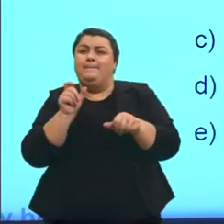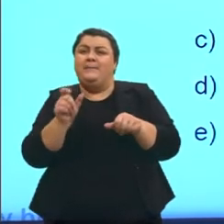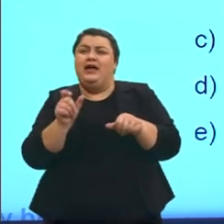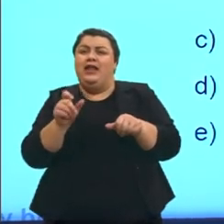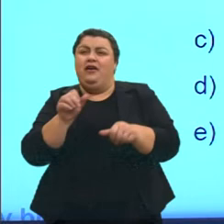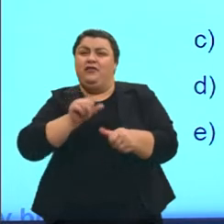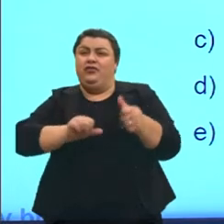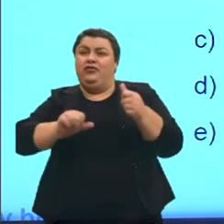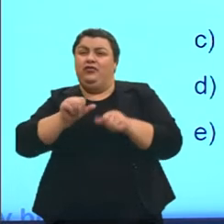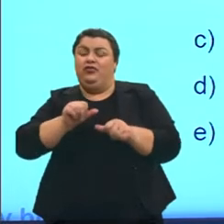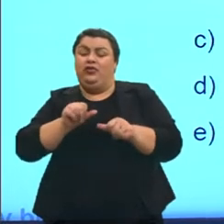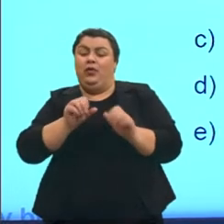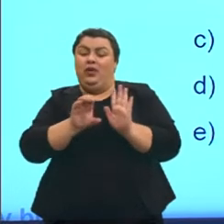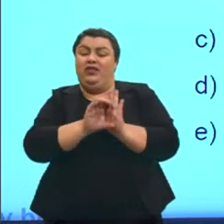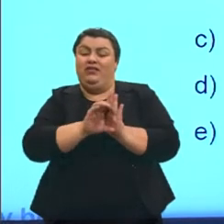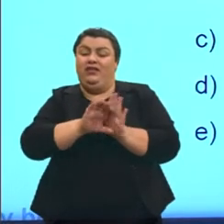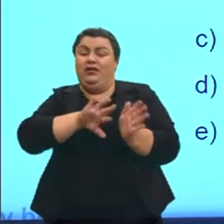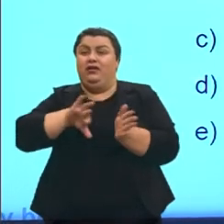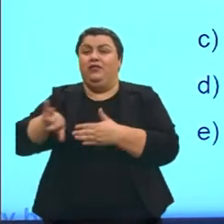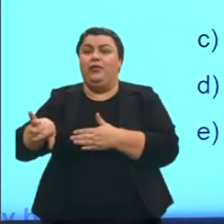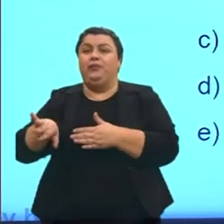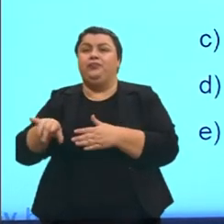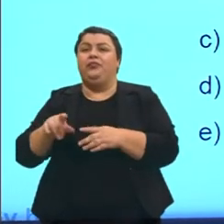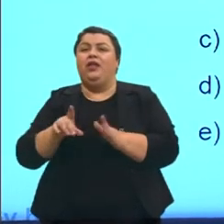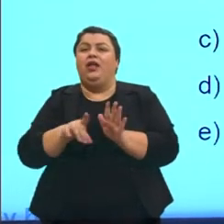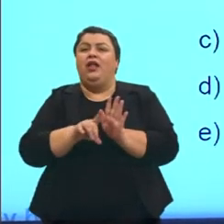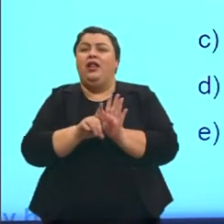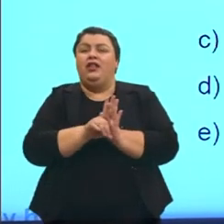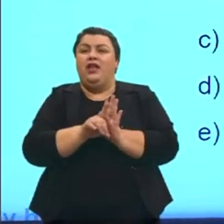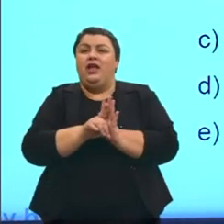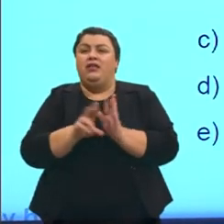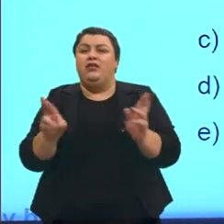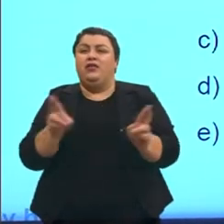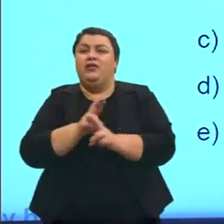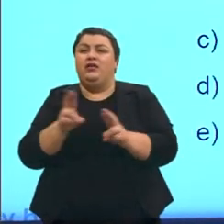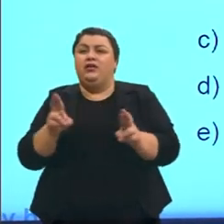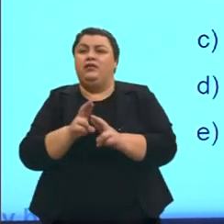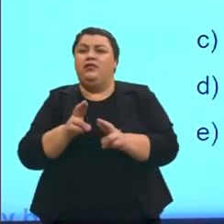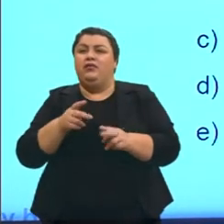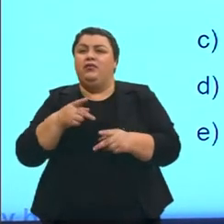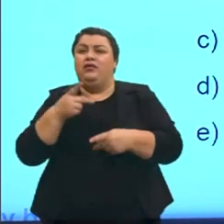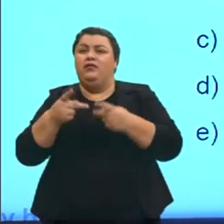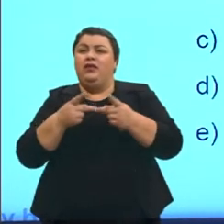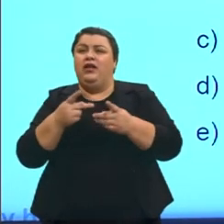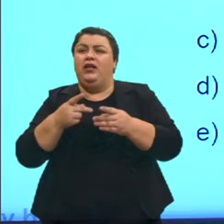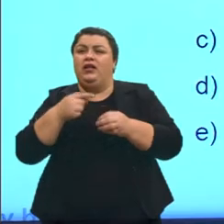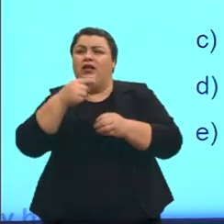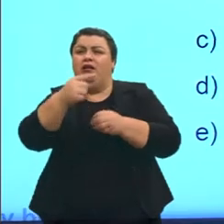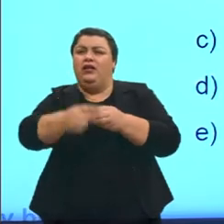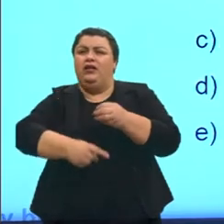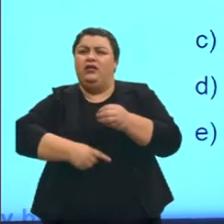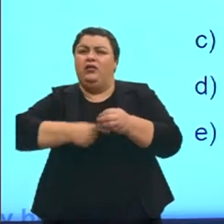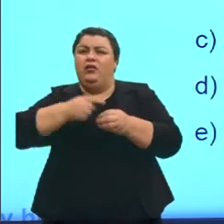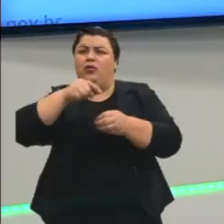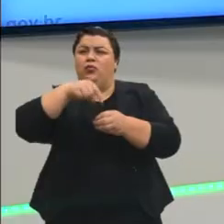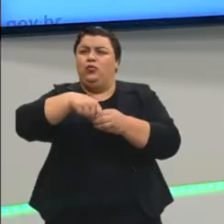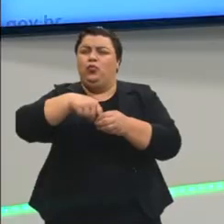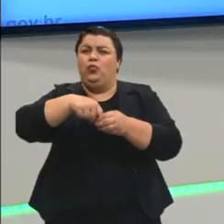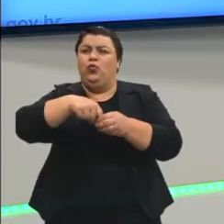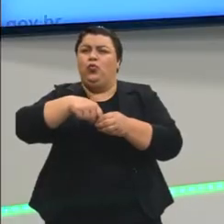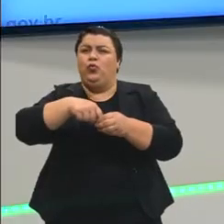Então não é a letra C são relação que dizem respeito ao núcleo e eletrosfera do átomo são relações que